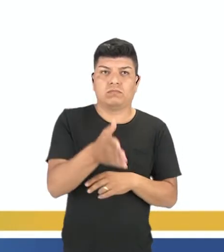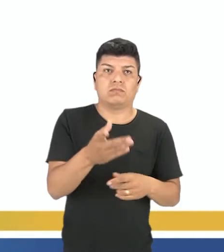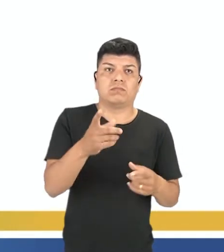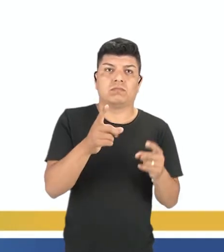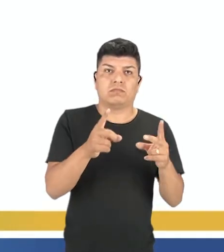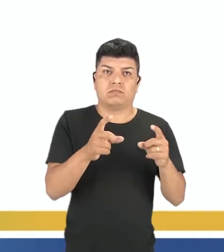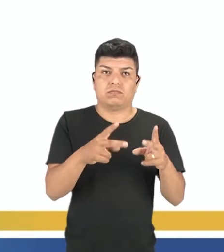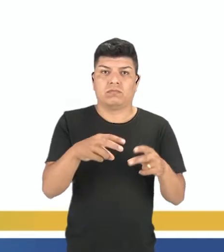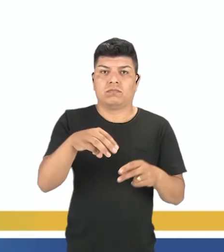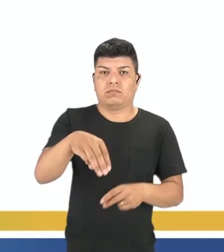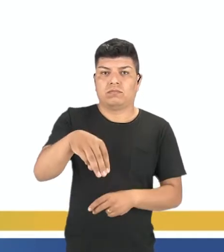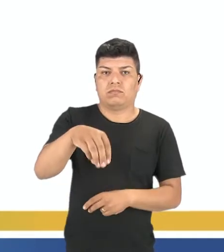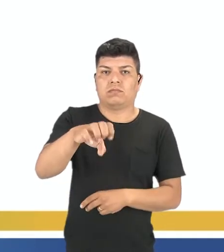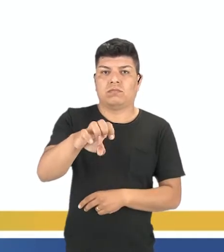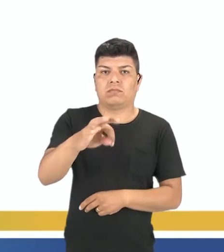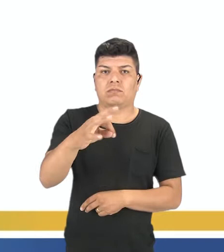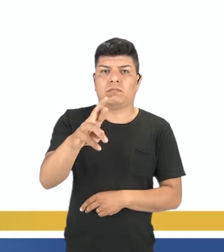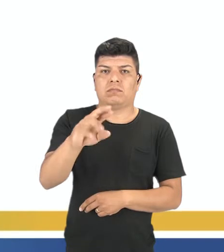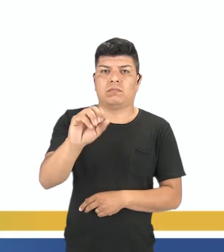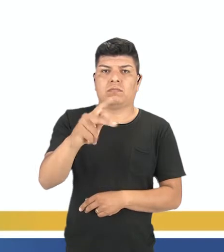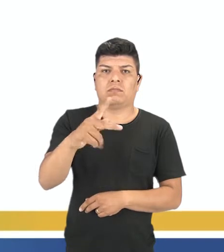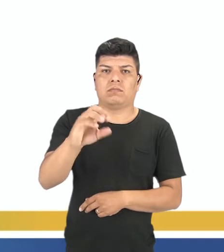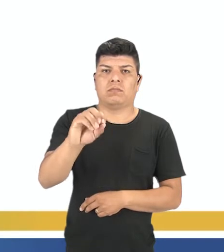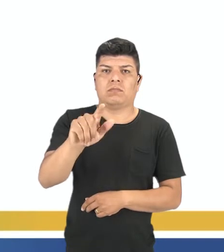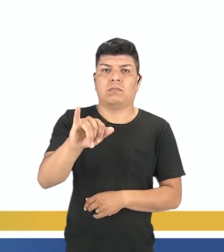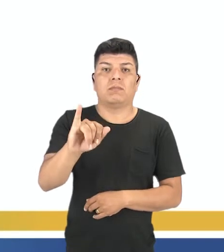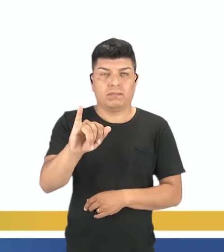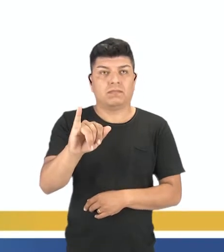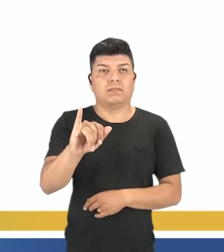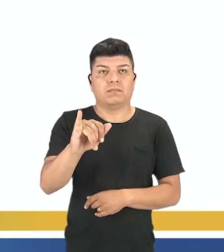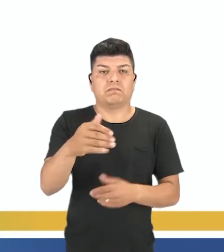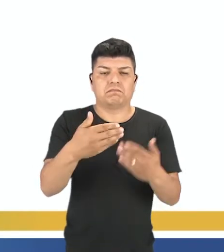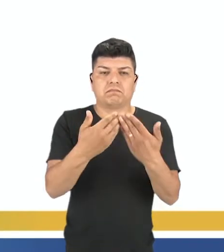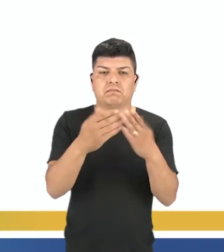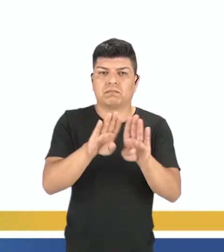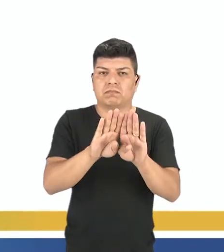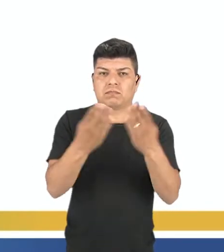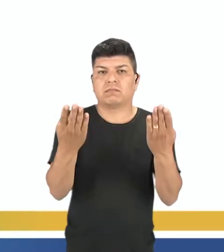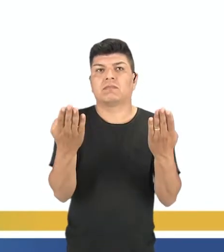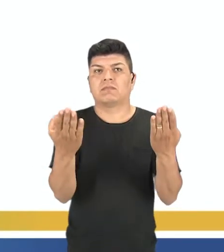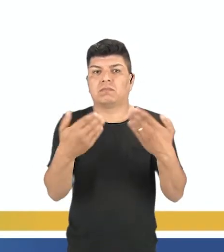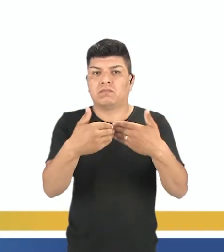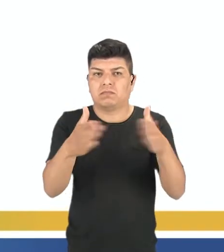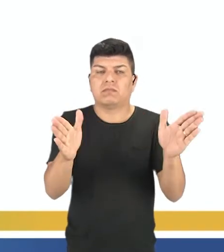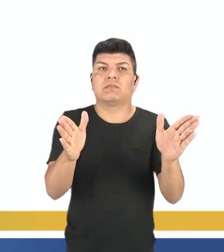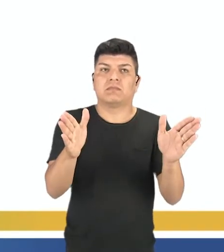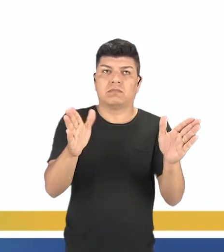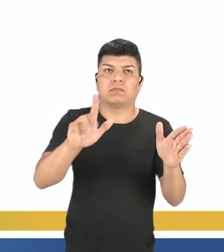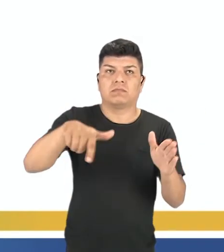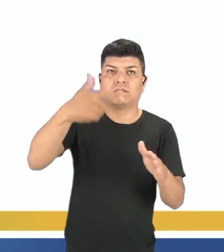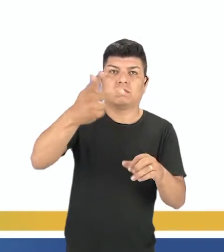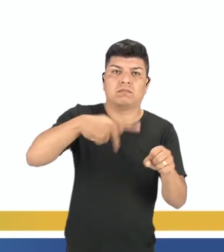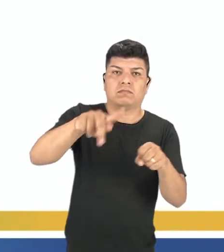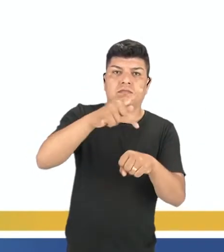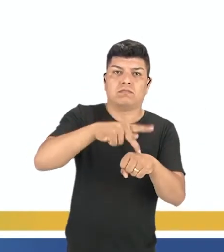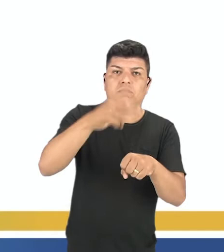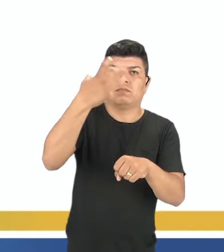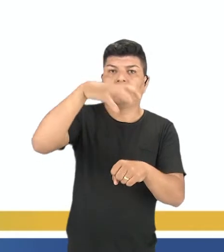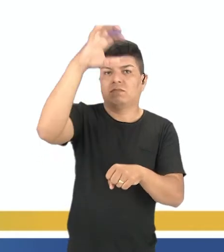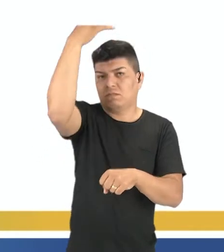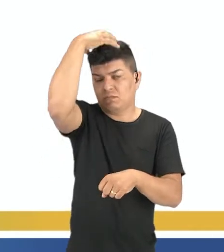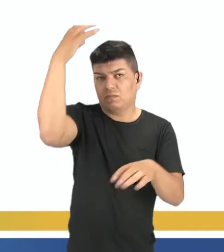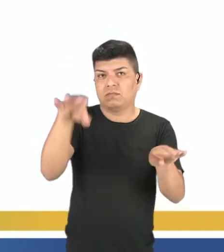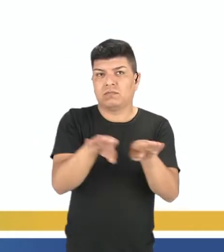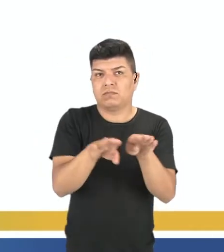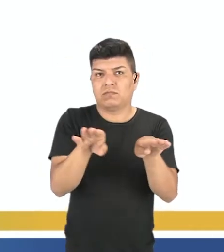com a metrópole, então isso não proporcionava aberturas comerciais com outras nações, com outros reinos, e isso